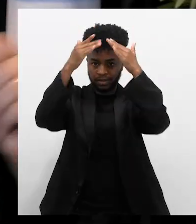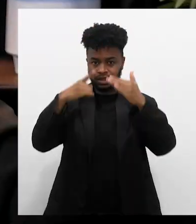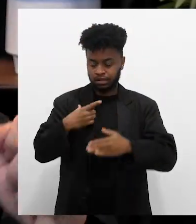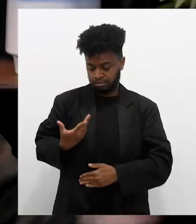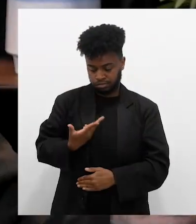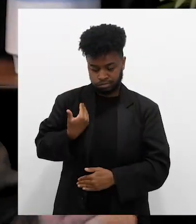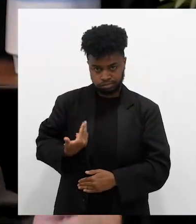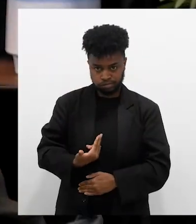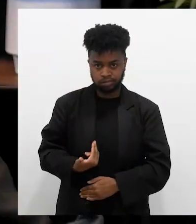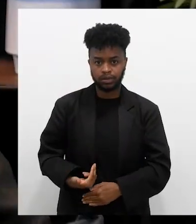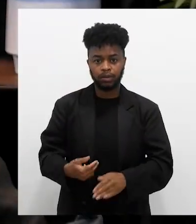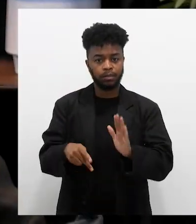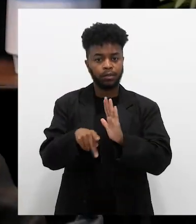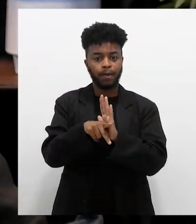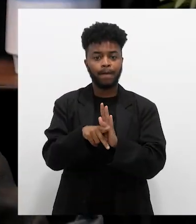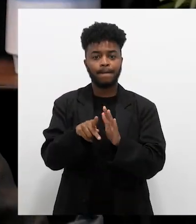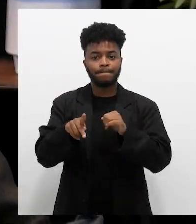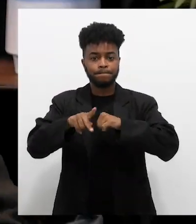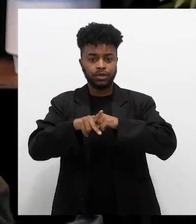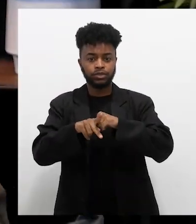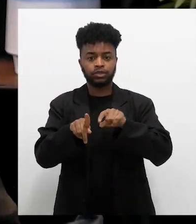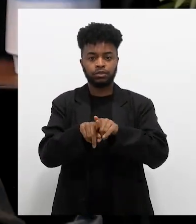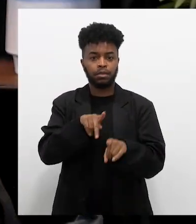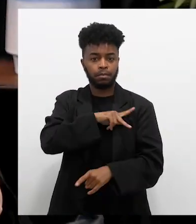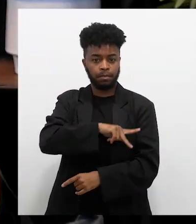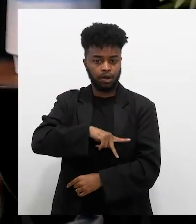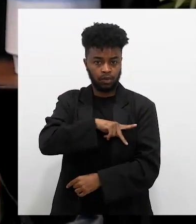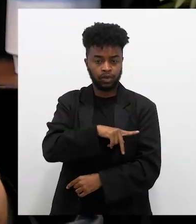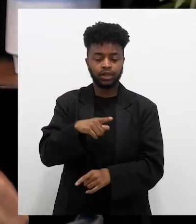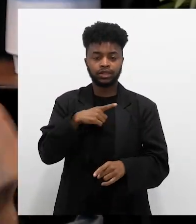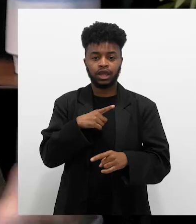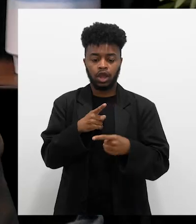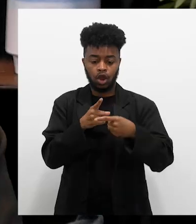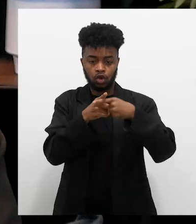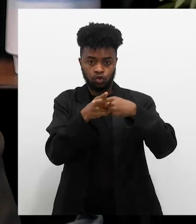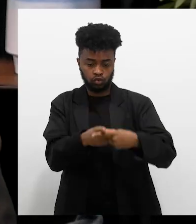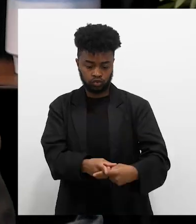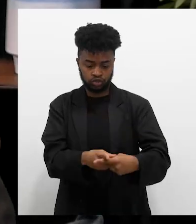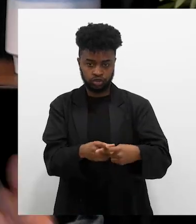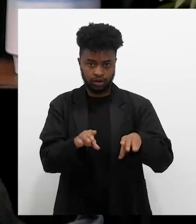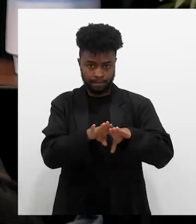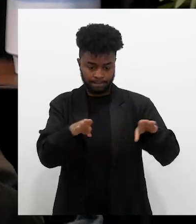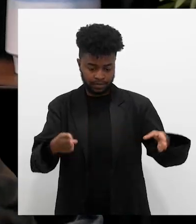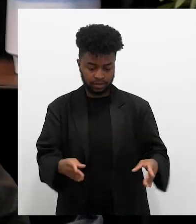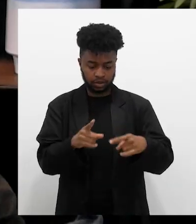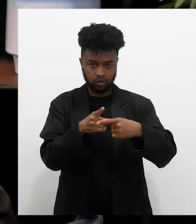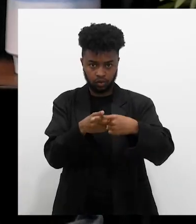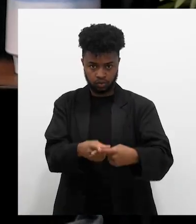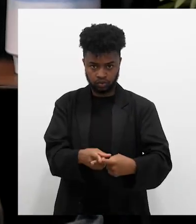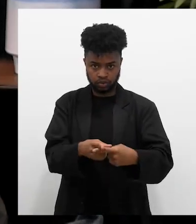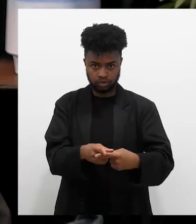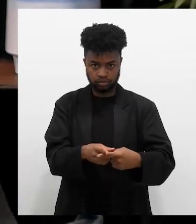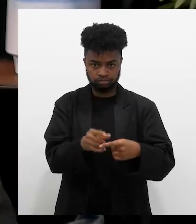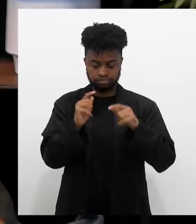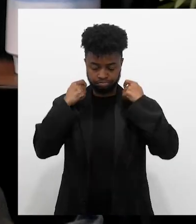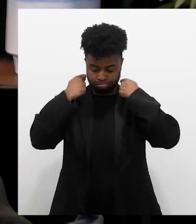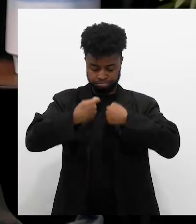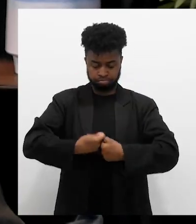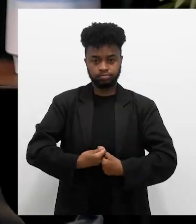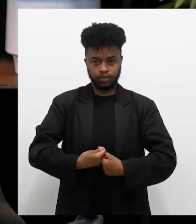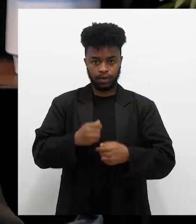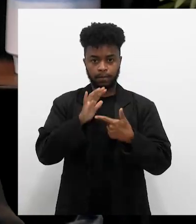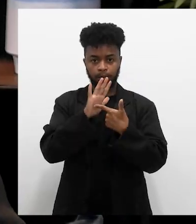com as imagens de Pedro e Paulo. Você tem sobre a mesa uma cruz dourada, uma cruz peitoral, que mostra que ele é